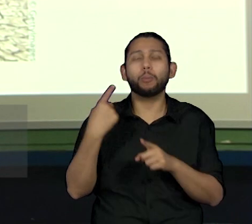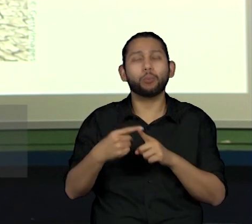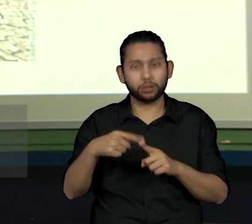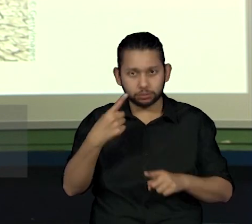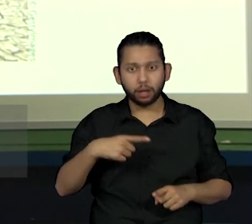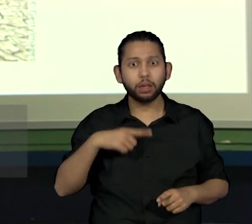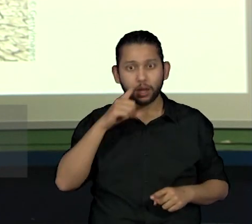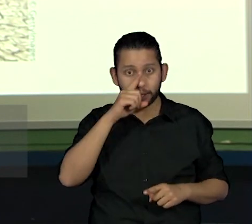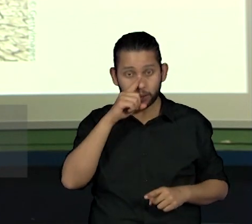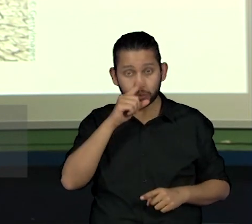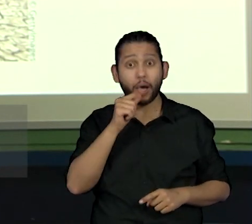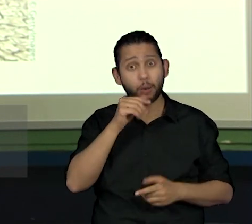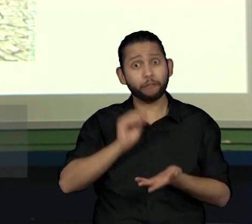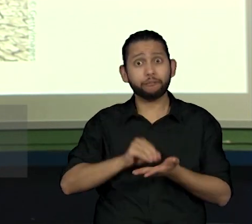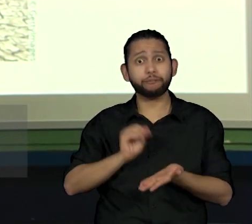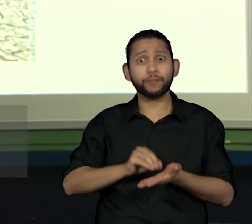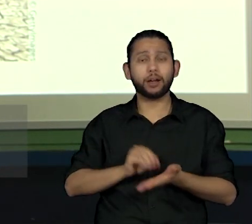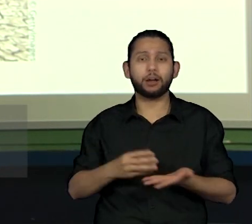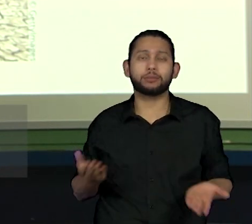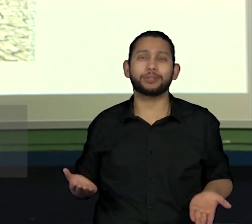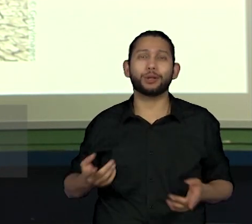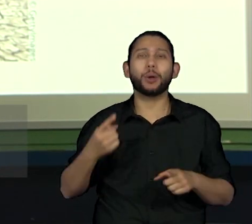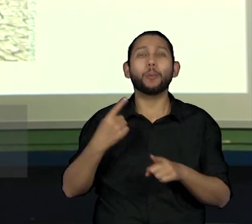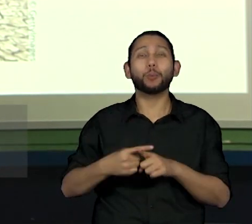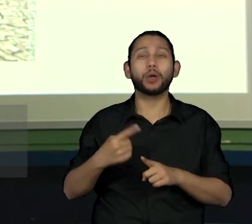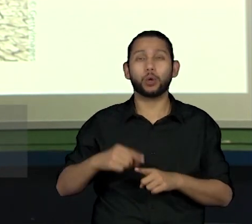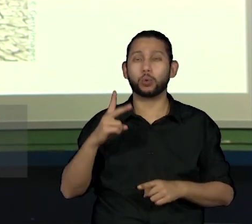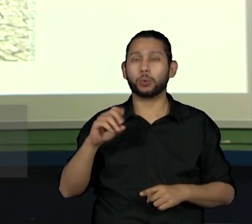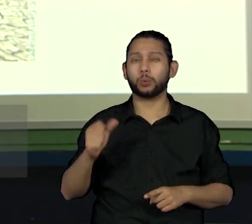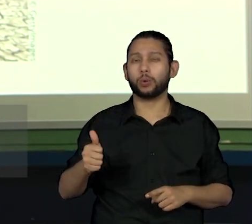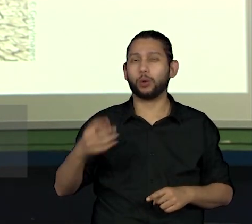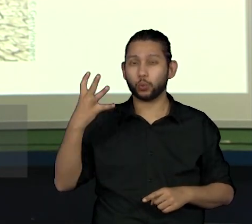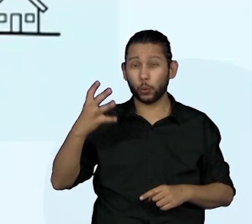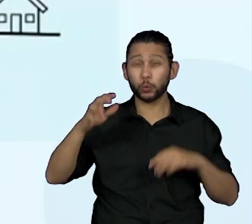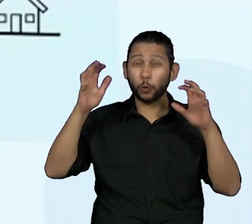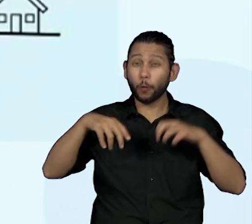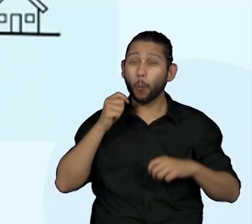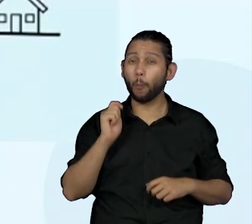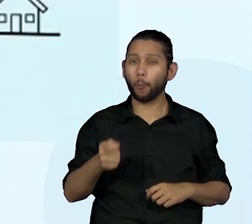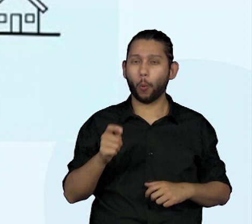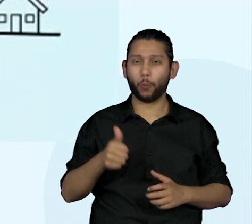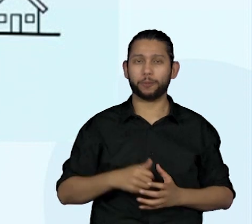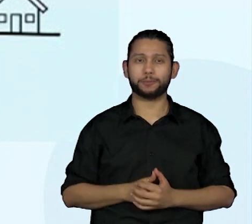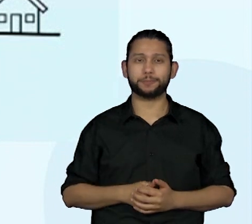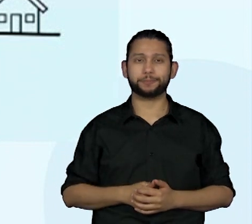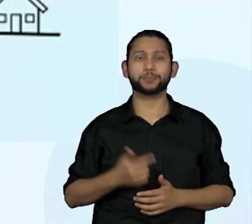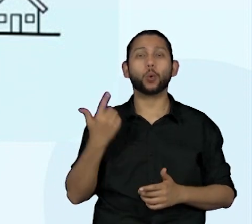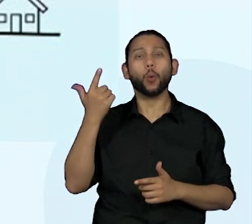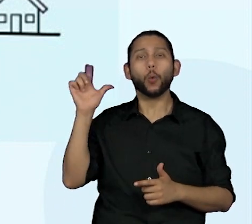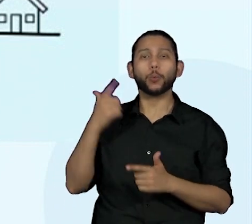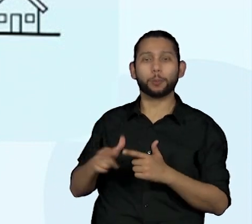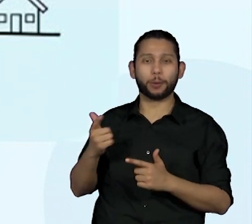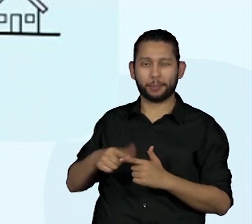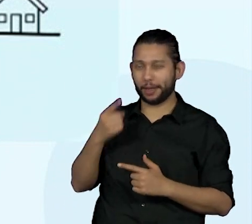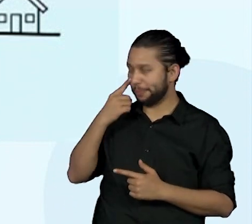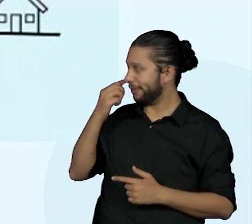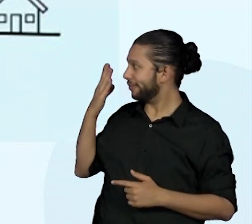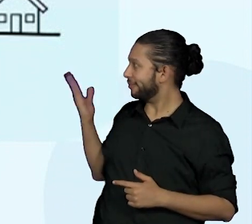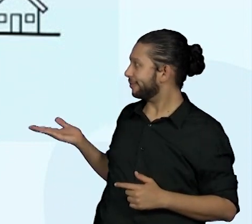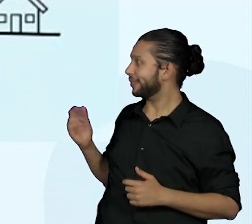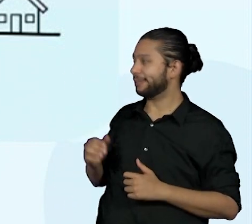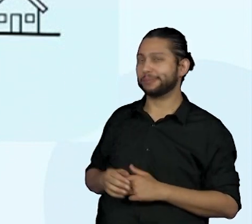corríamos o risco de não ter água, porque foi um ano, em 2014, que choveu pouco. O outro problema que a gente já falou são